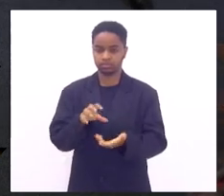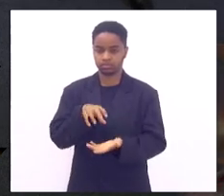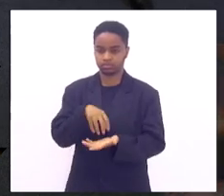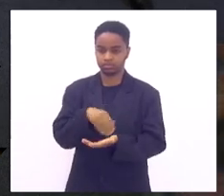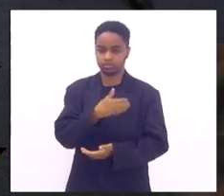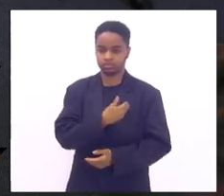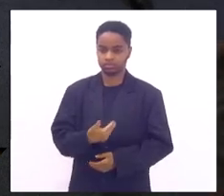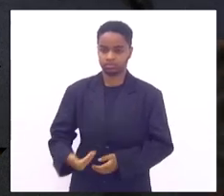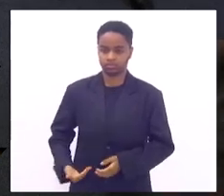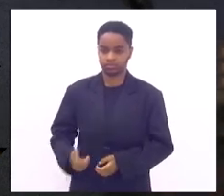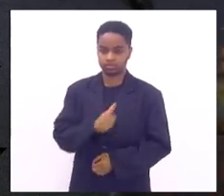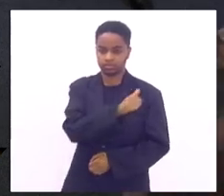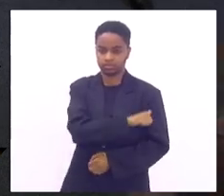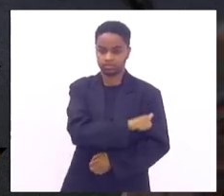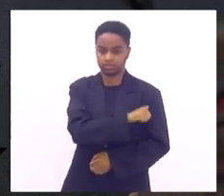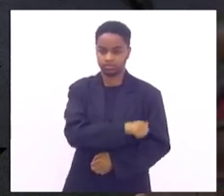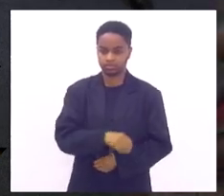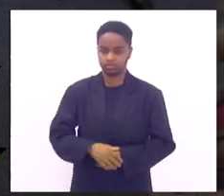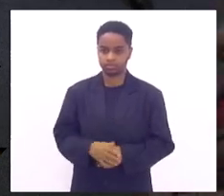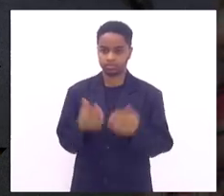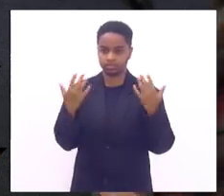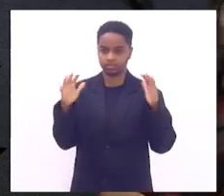Público no Estado do Rio de Janeiro.